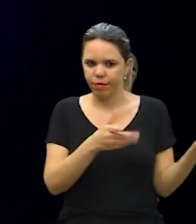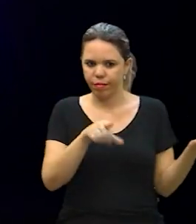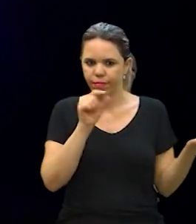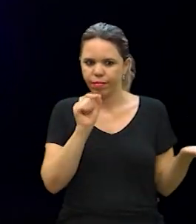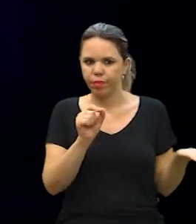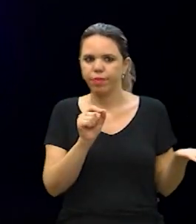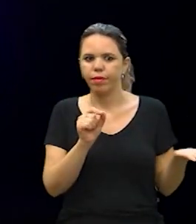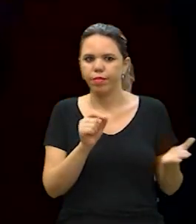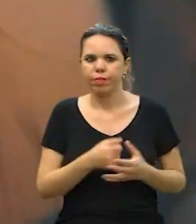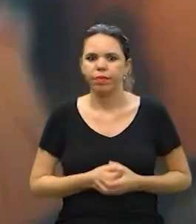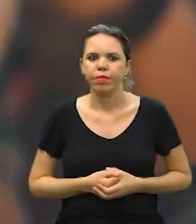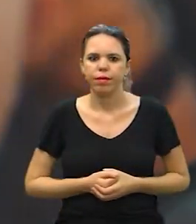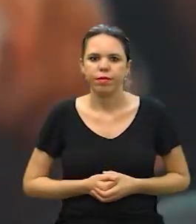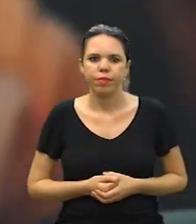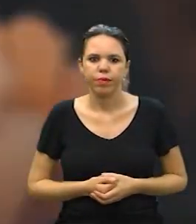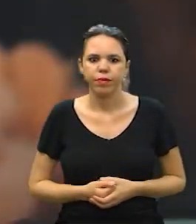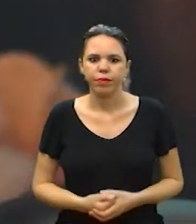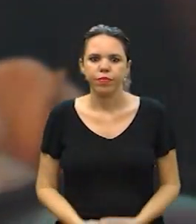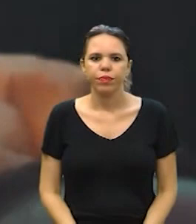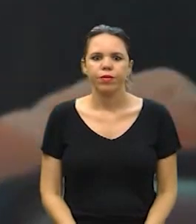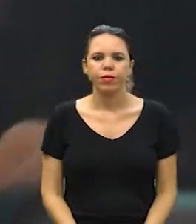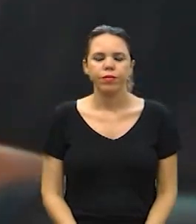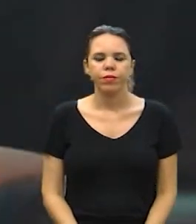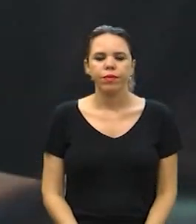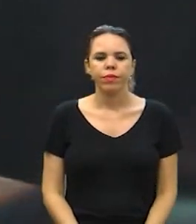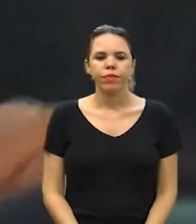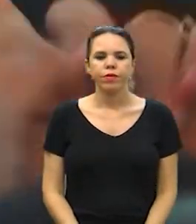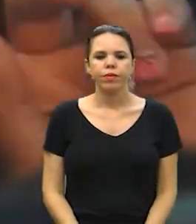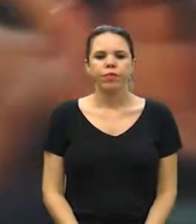show, olha aí o que eu separei.